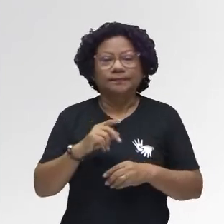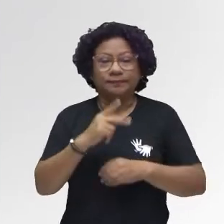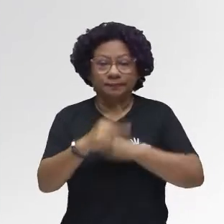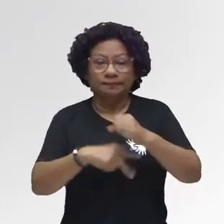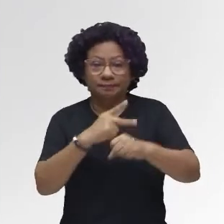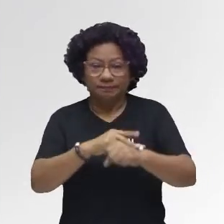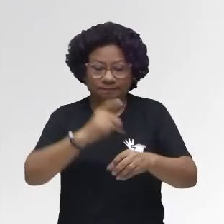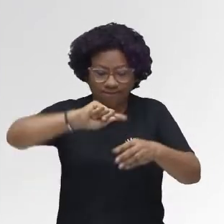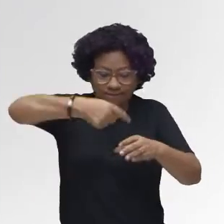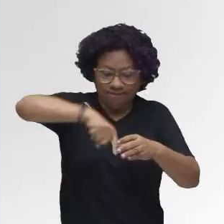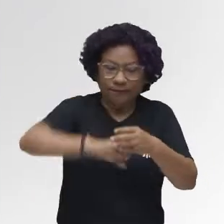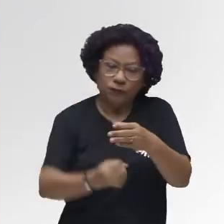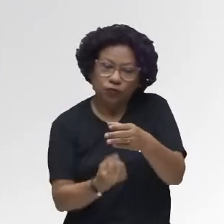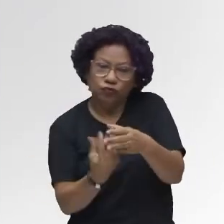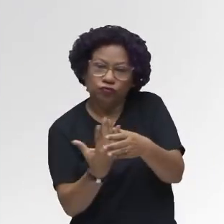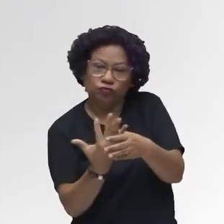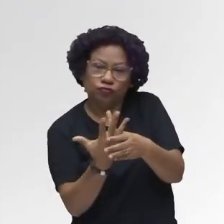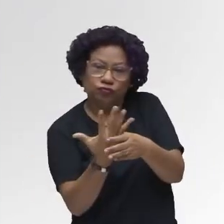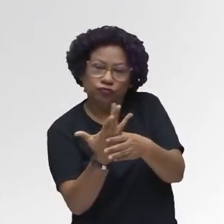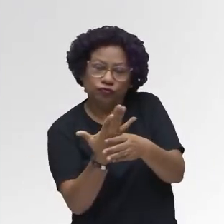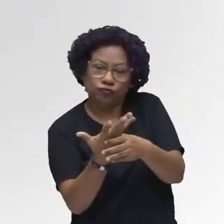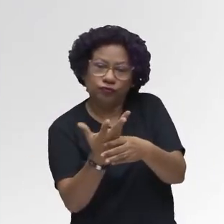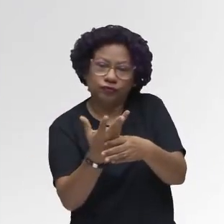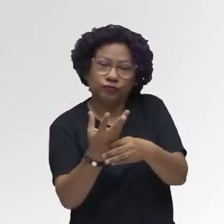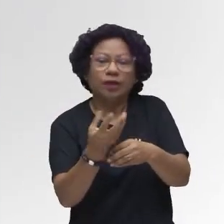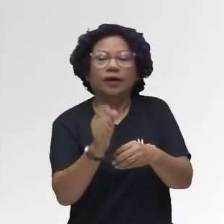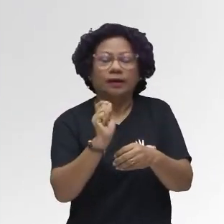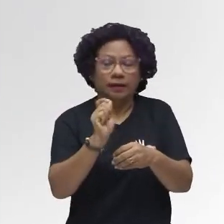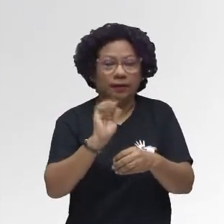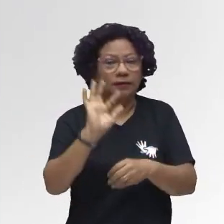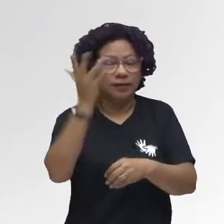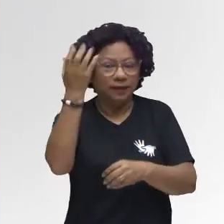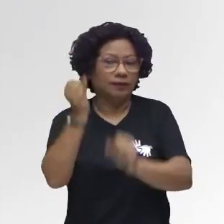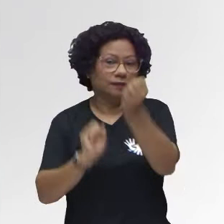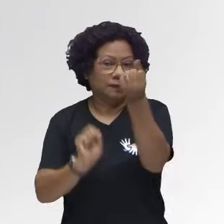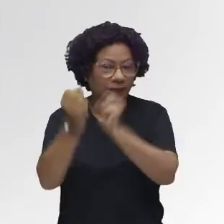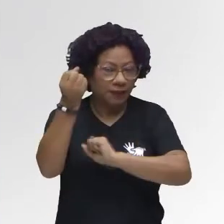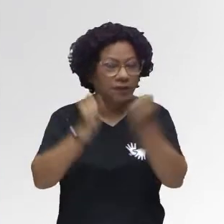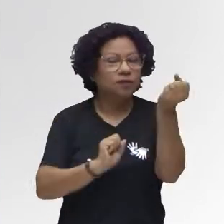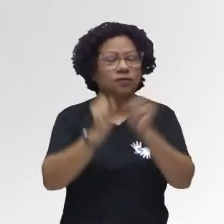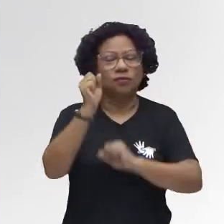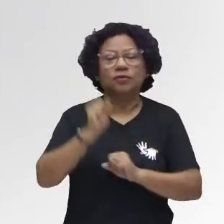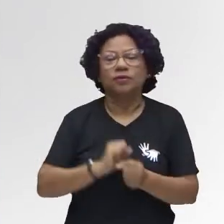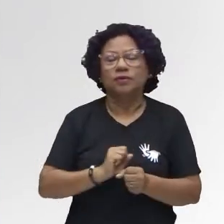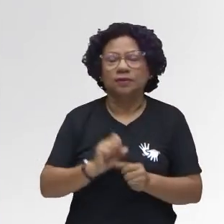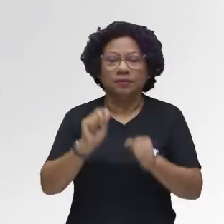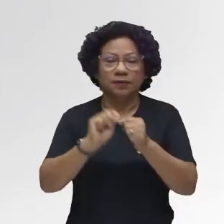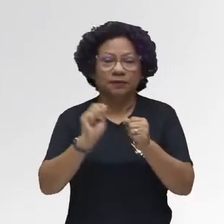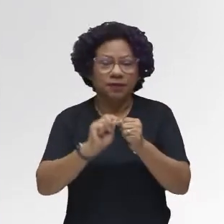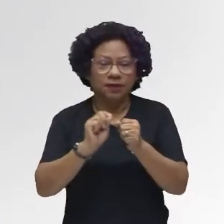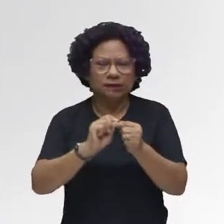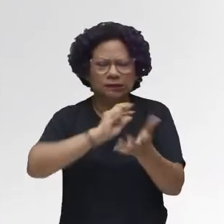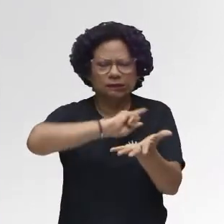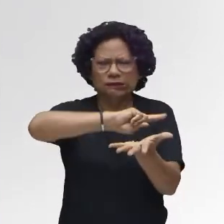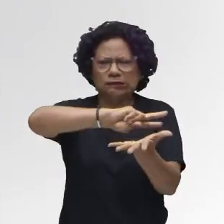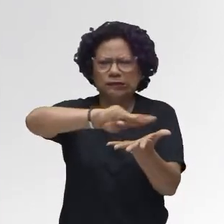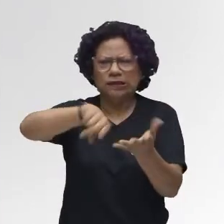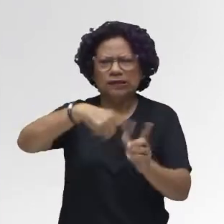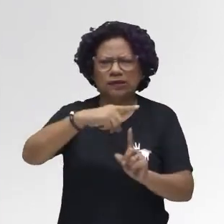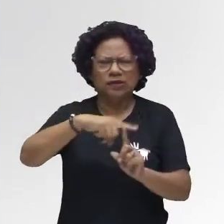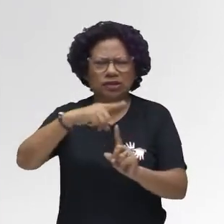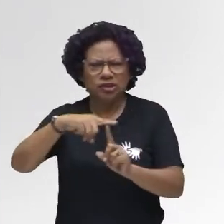na refinaria, já não é mais indústria extrativista. Então, vamos ficar nesse momento. Então, indústria extrativista é quando